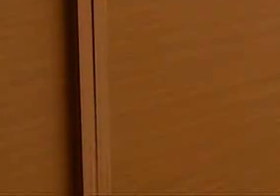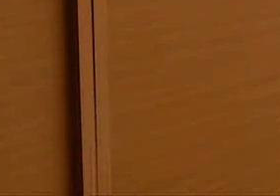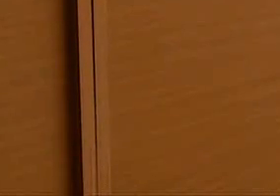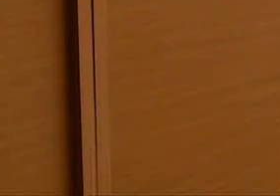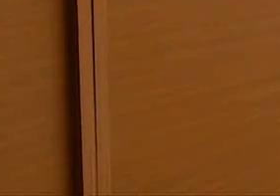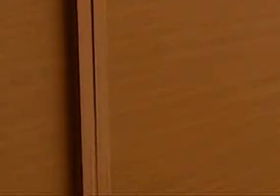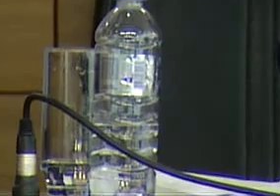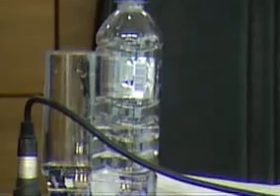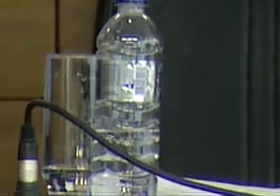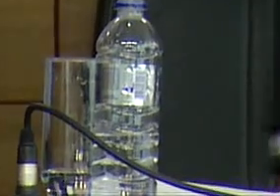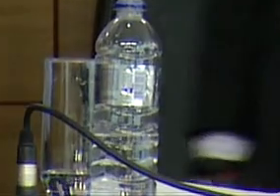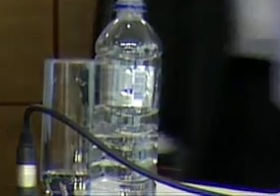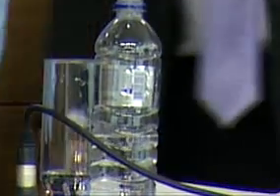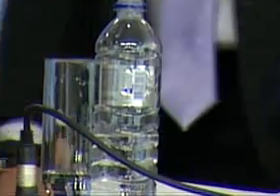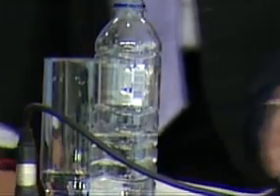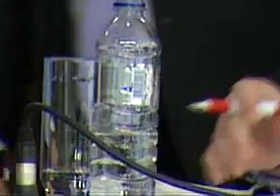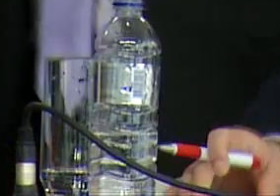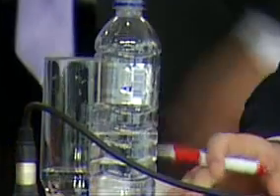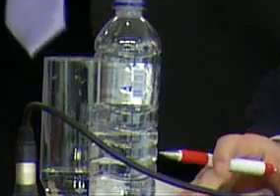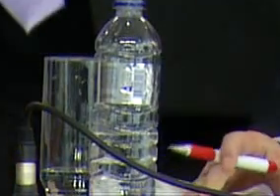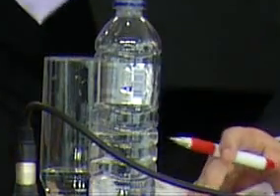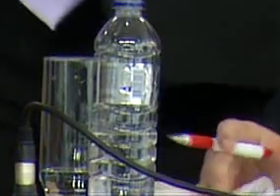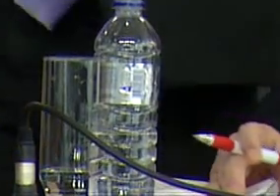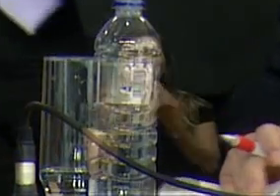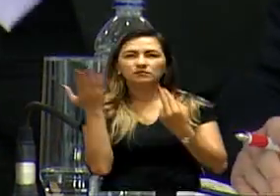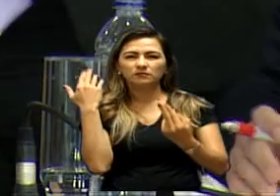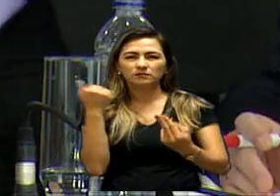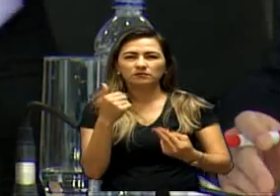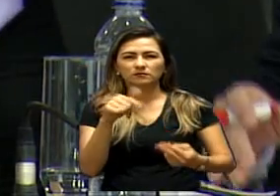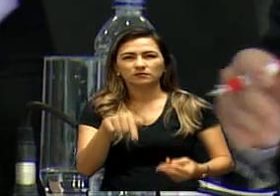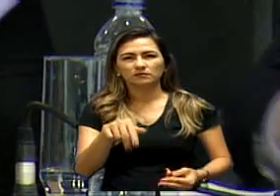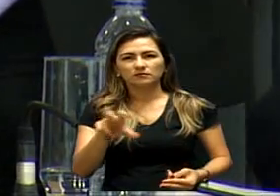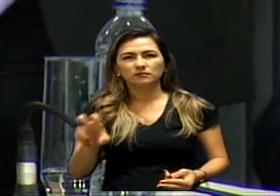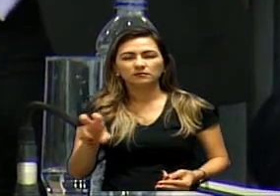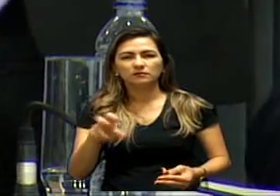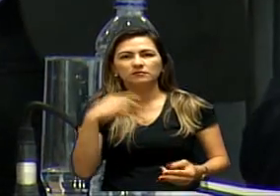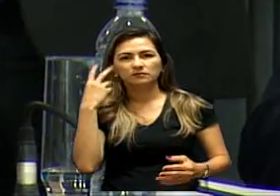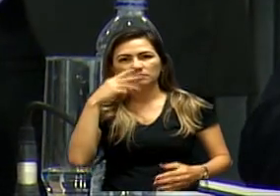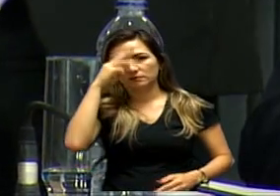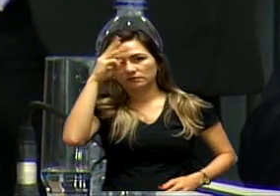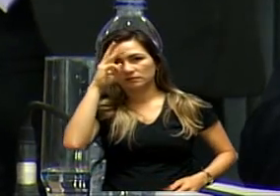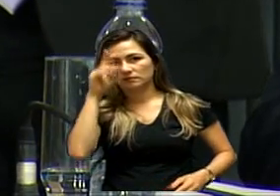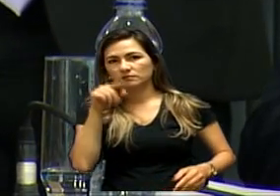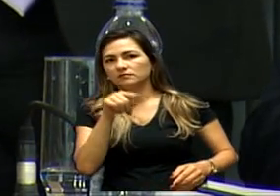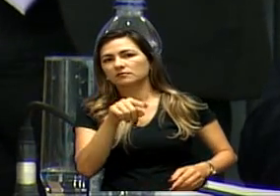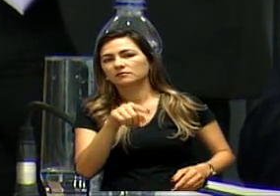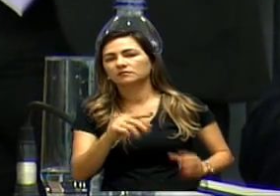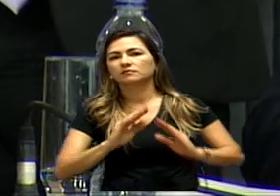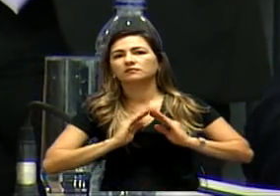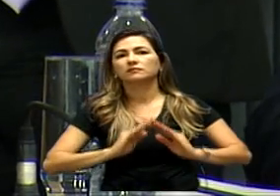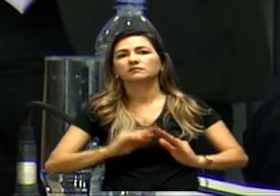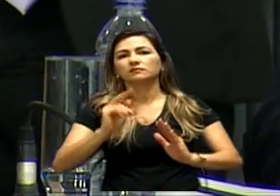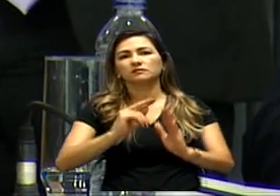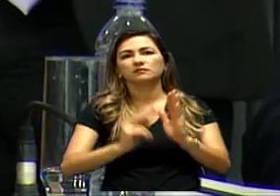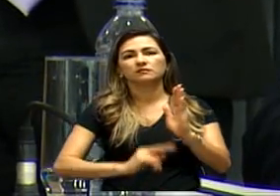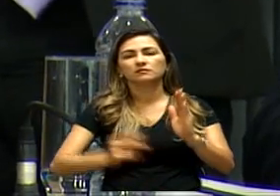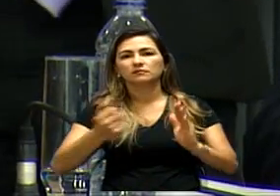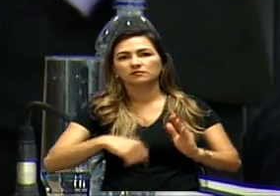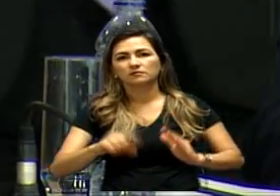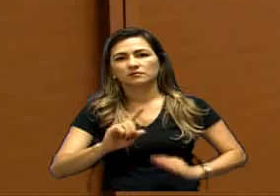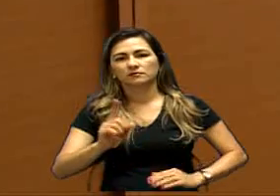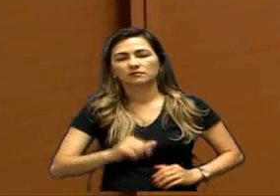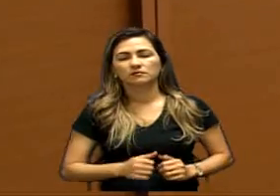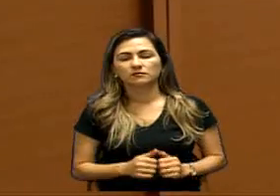Leitura da 65ª regimental, pedido de dispensa do vereador Vanderlei Diogo. Expediente externo, senhor secretário, bom